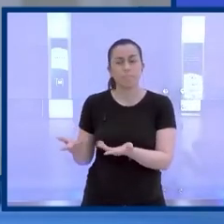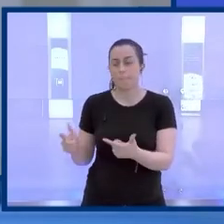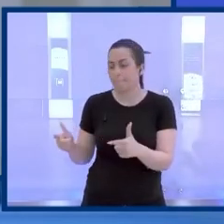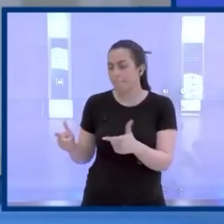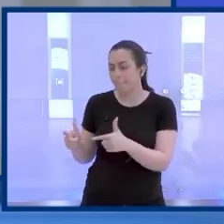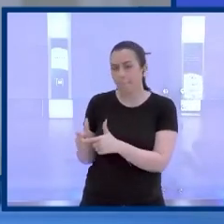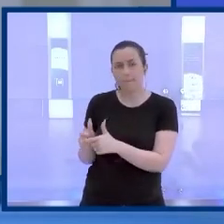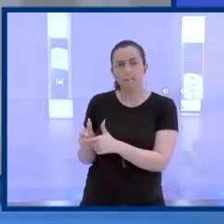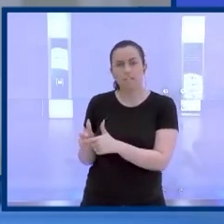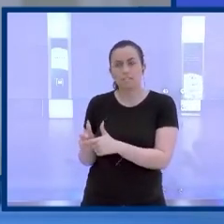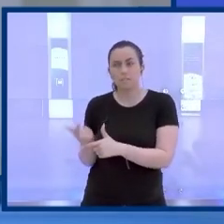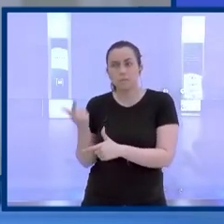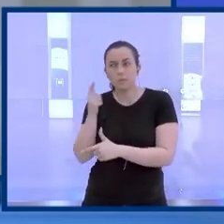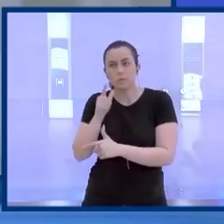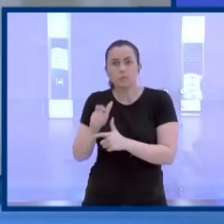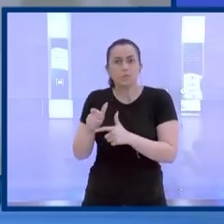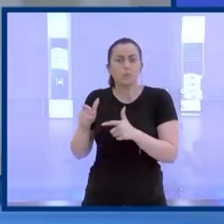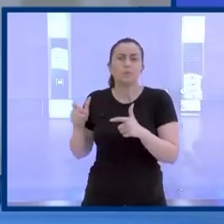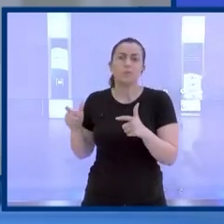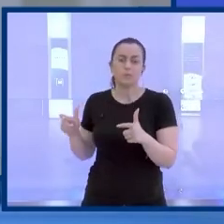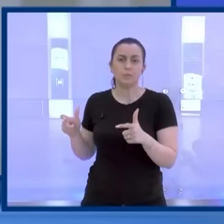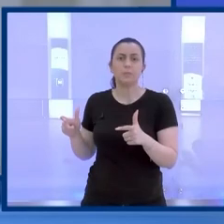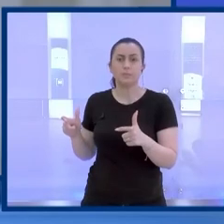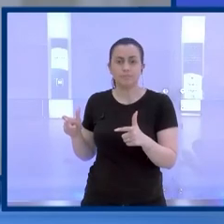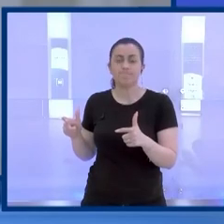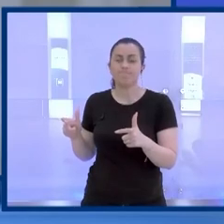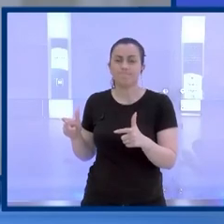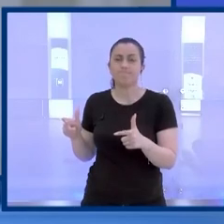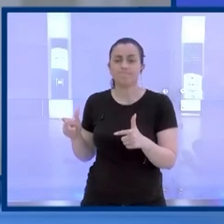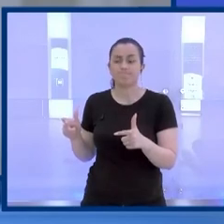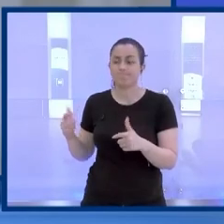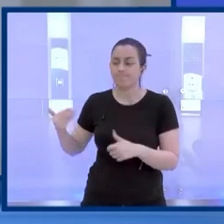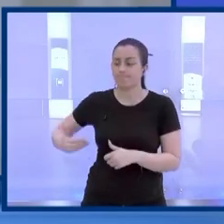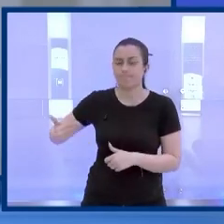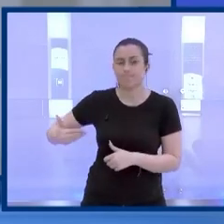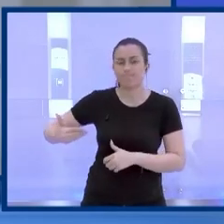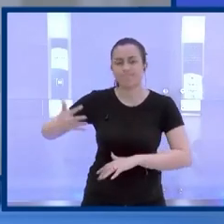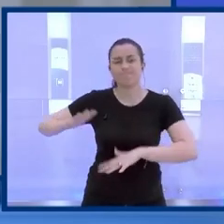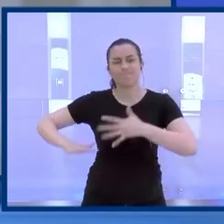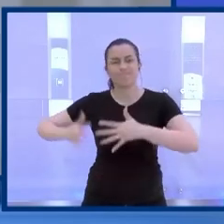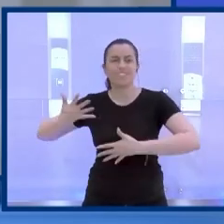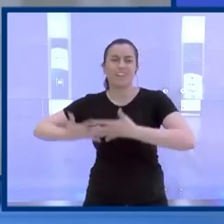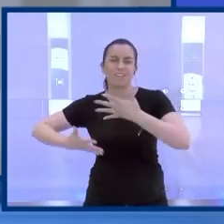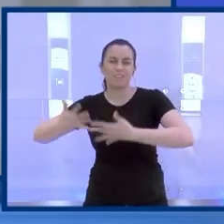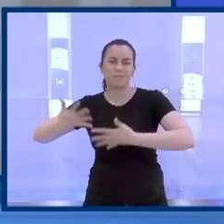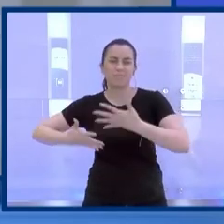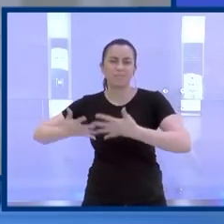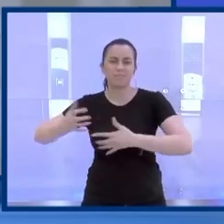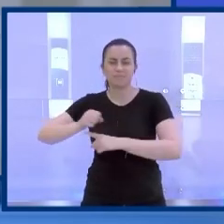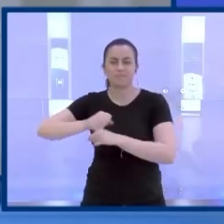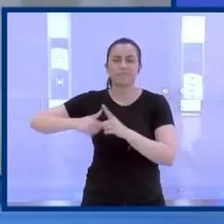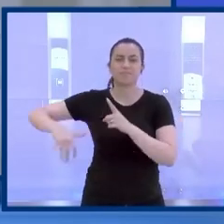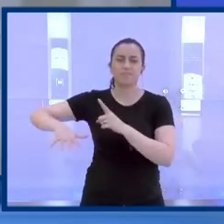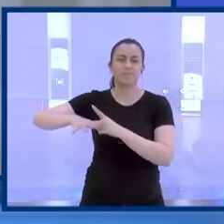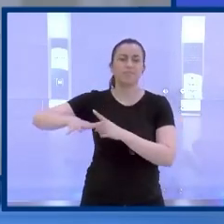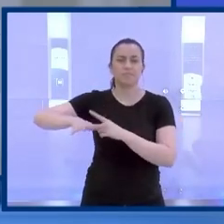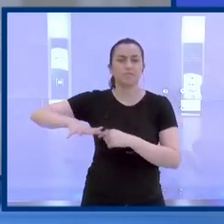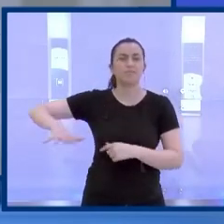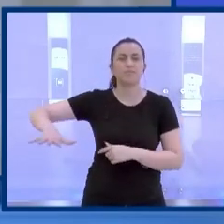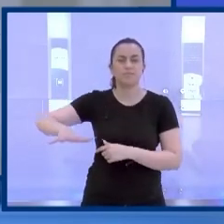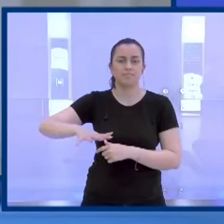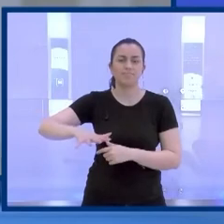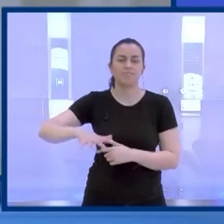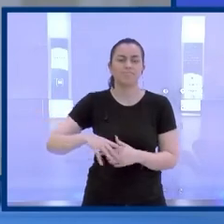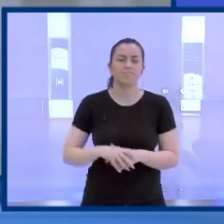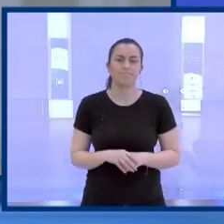pouquíssima condição de ganhar em eficiência e, consequentemente, acaba prejudicando o interesse de toda a sociedade da prestação de um bom